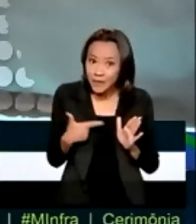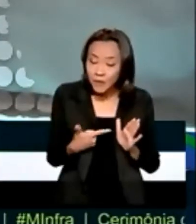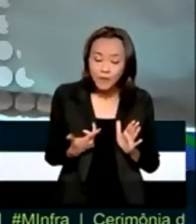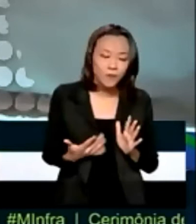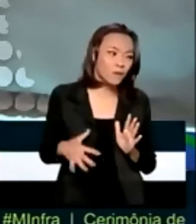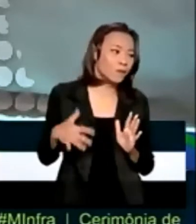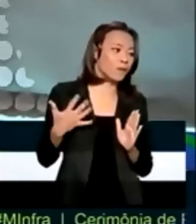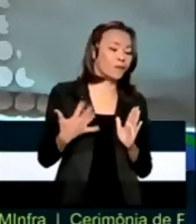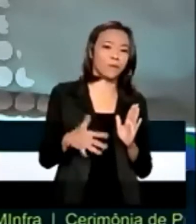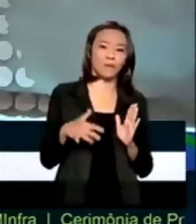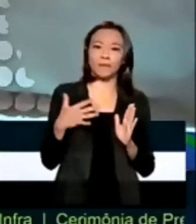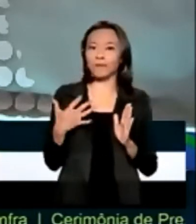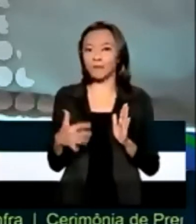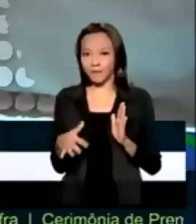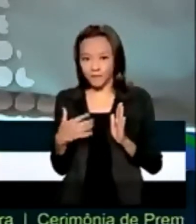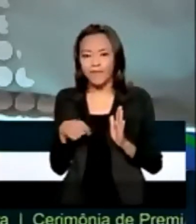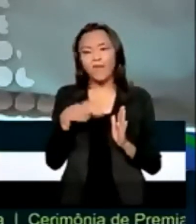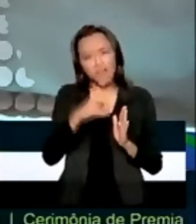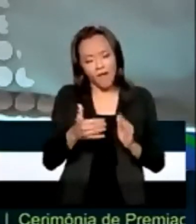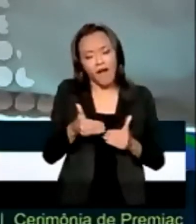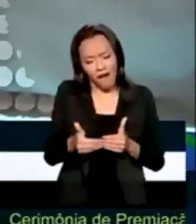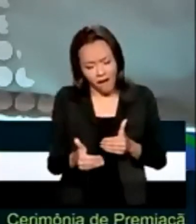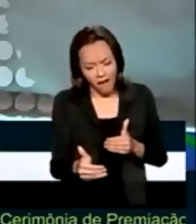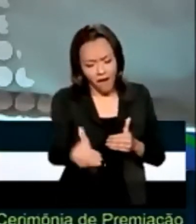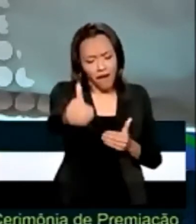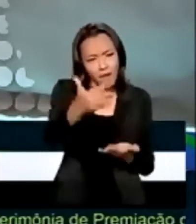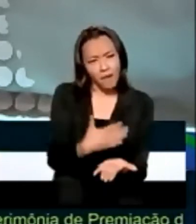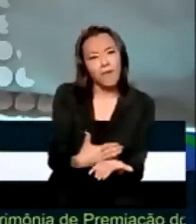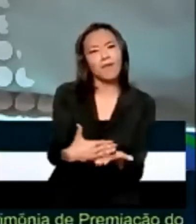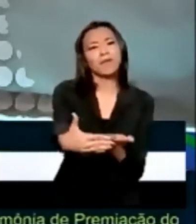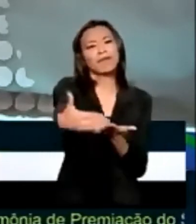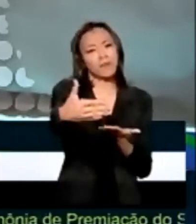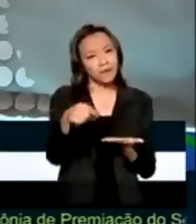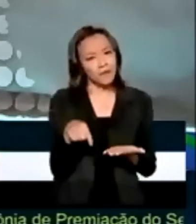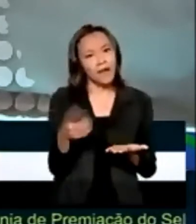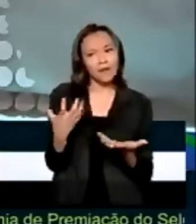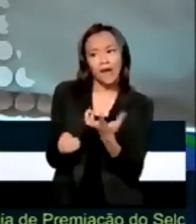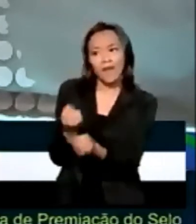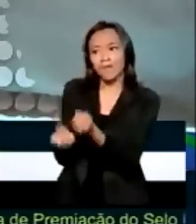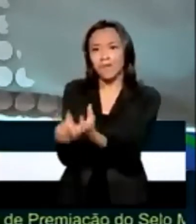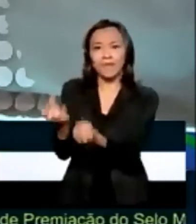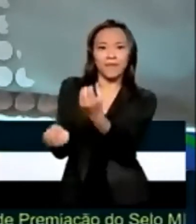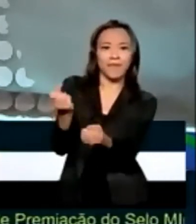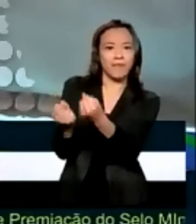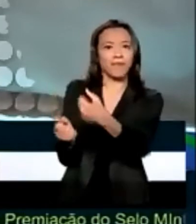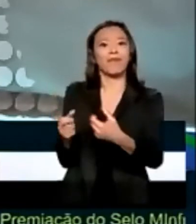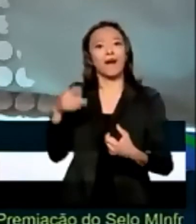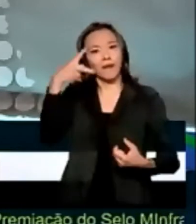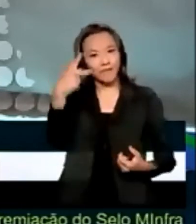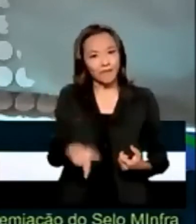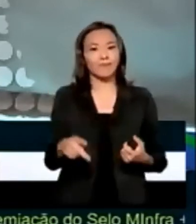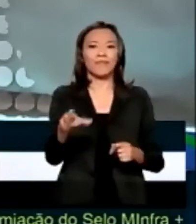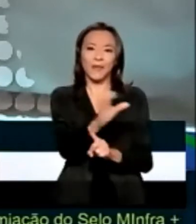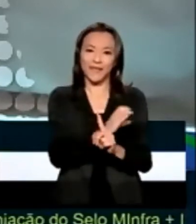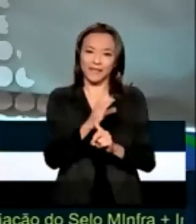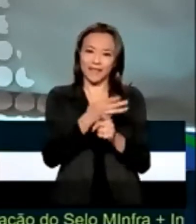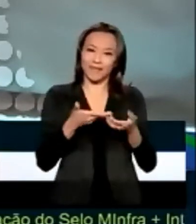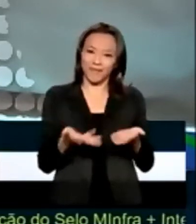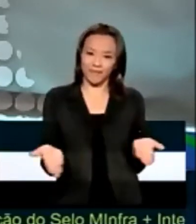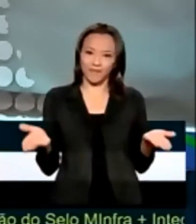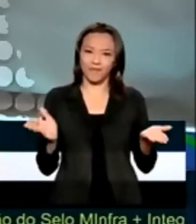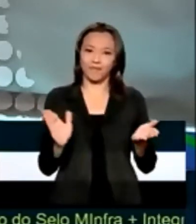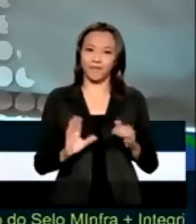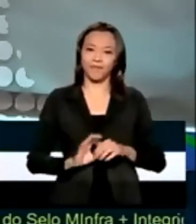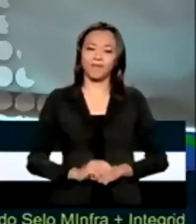algo um evento que vai começar a ser internalizado né no no nosso calendário